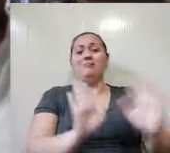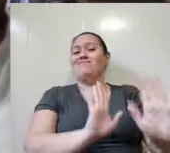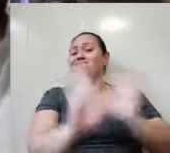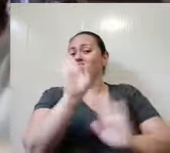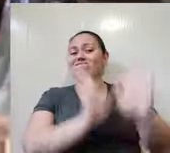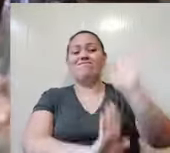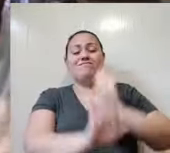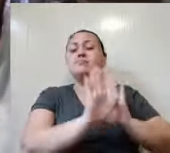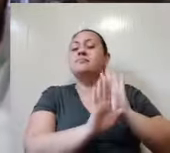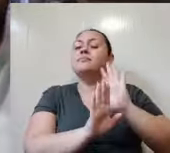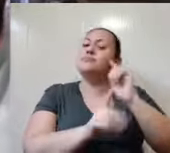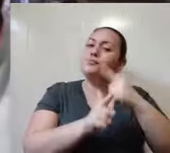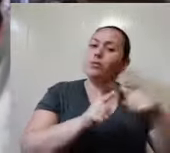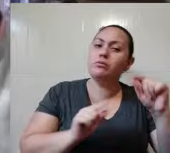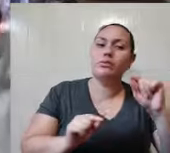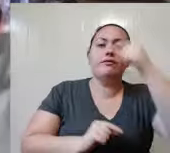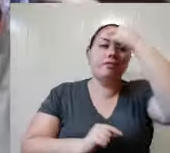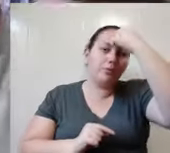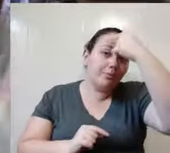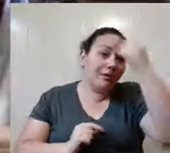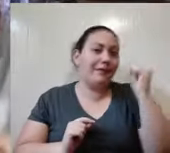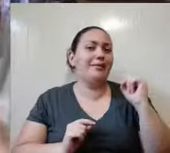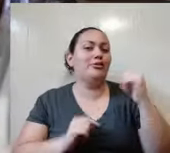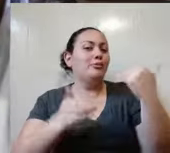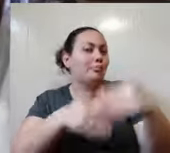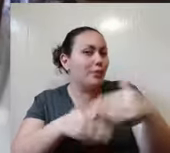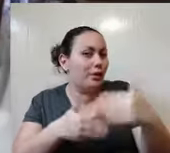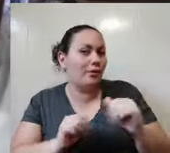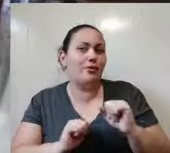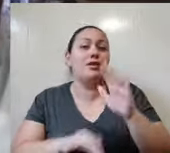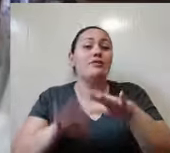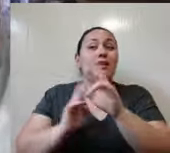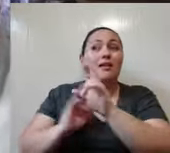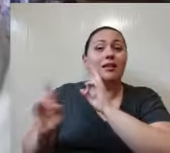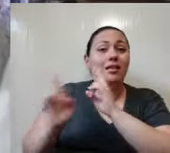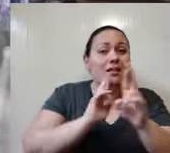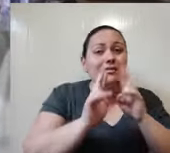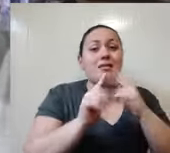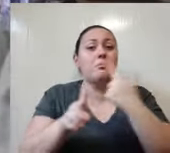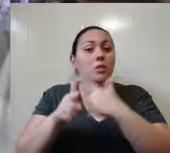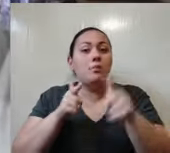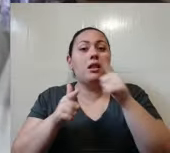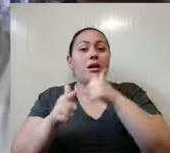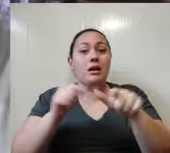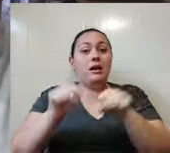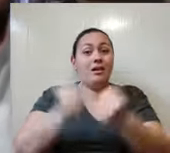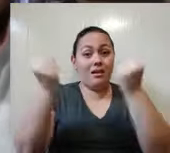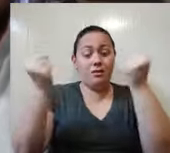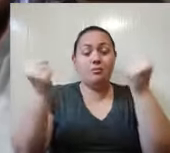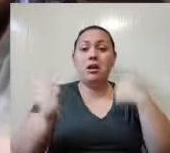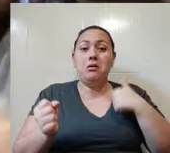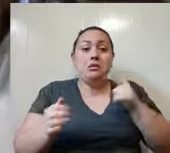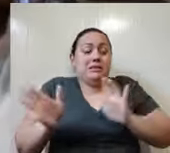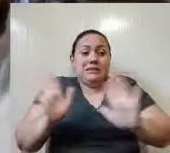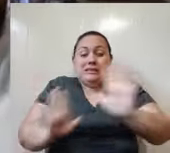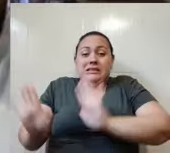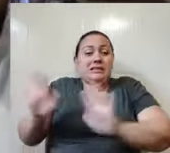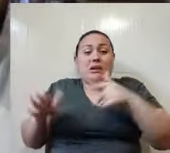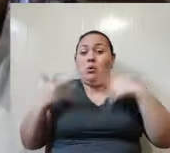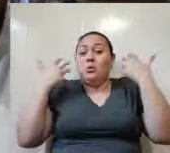na faculdade, as provas, talvez problemas nos relacionamentos interpessoais, eles sempre vão ser um problema. No final